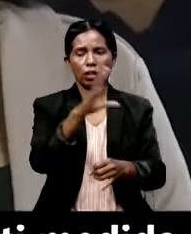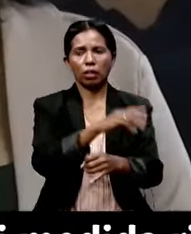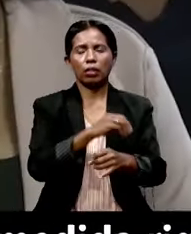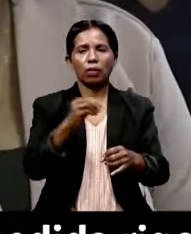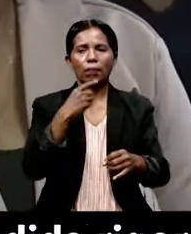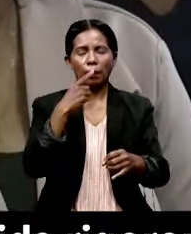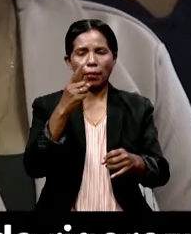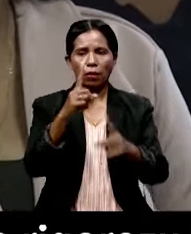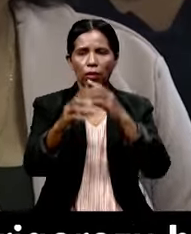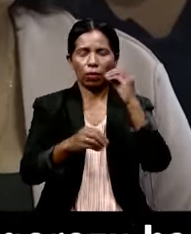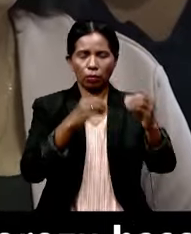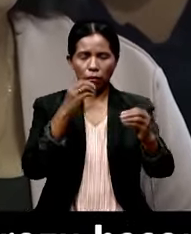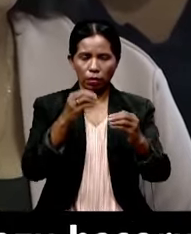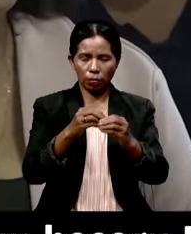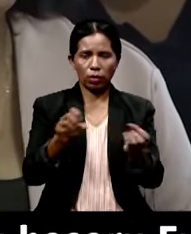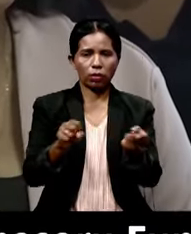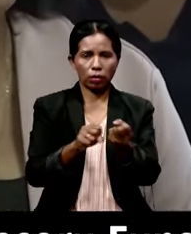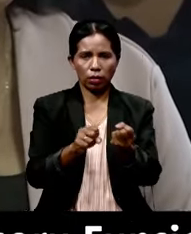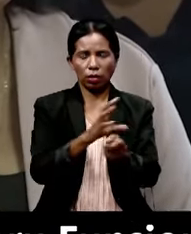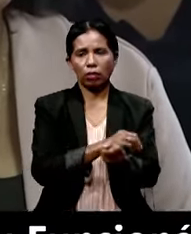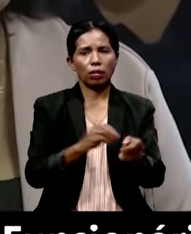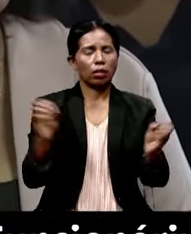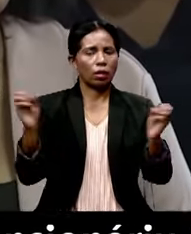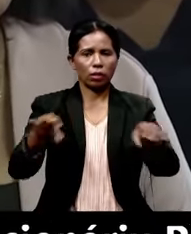Social, com a contribuinte Sira, nebela